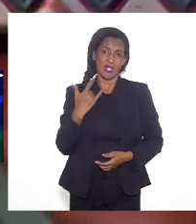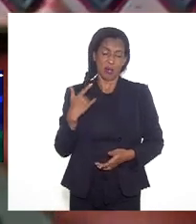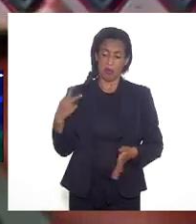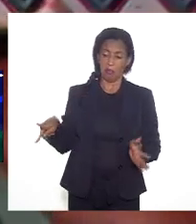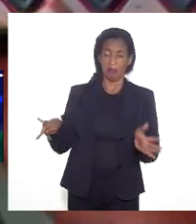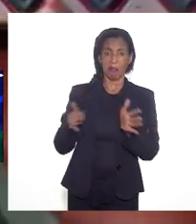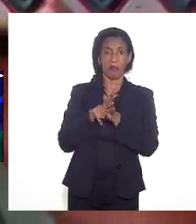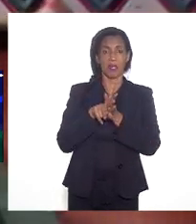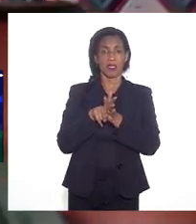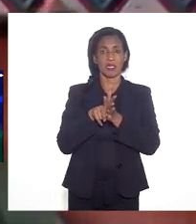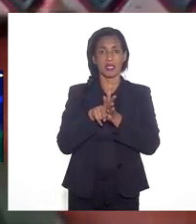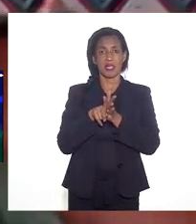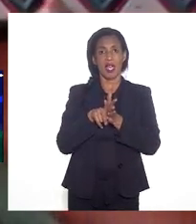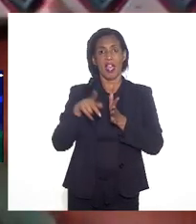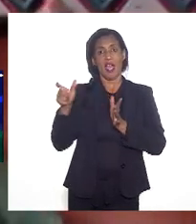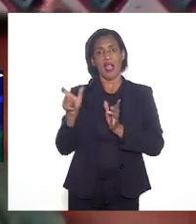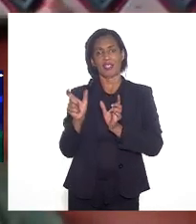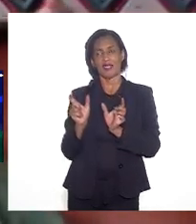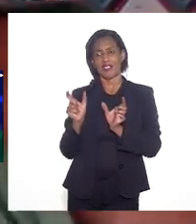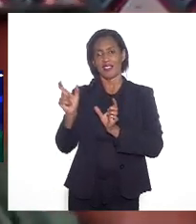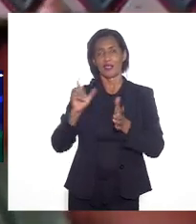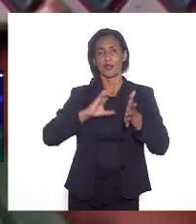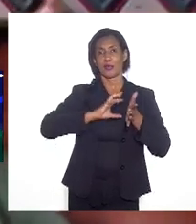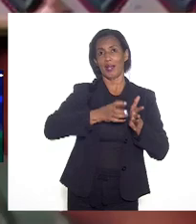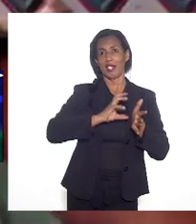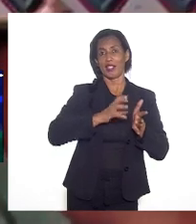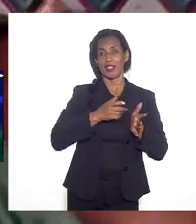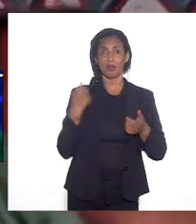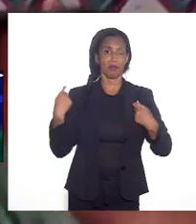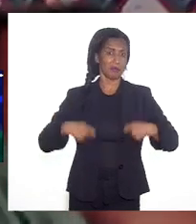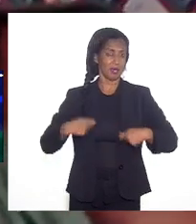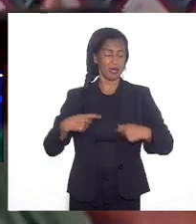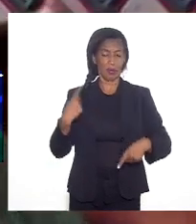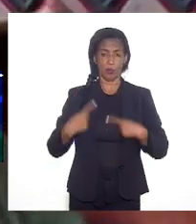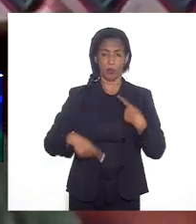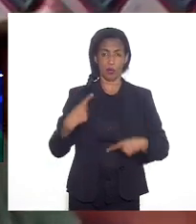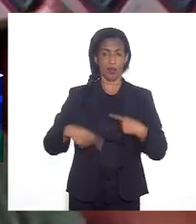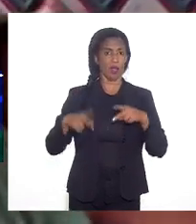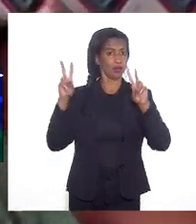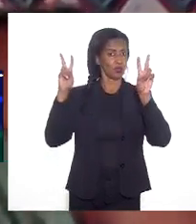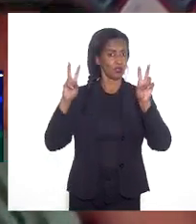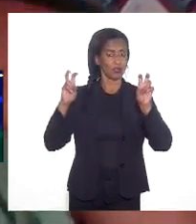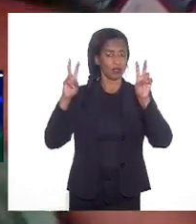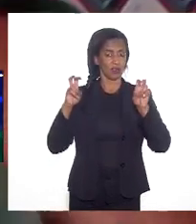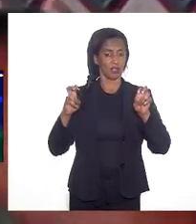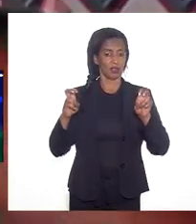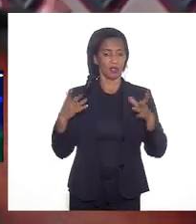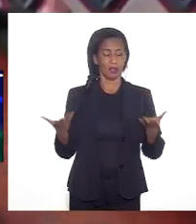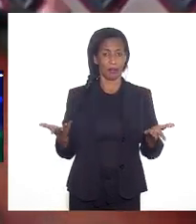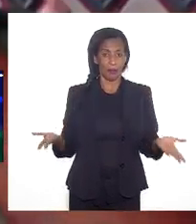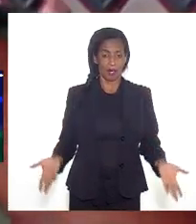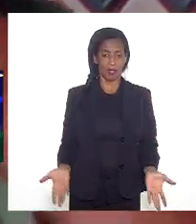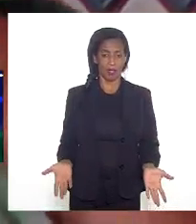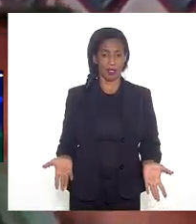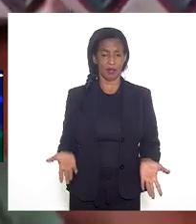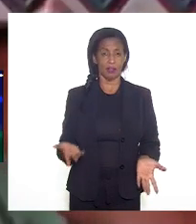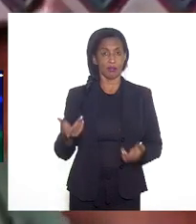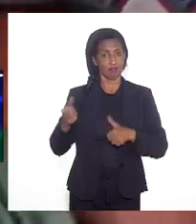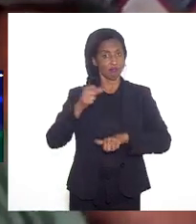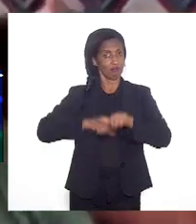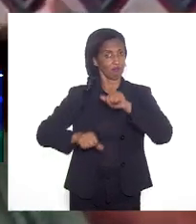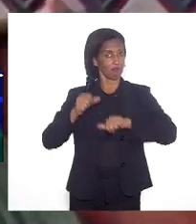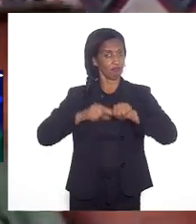pertencentes às siglas partidárias, né? E sim, devemos politizar os temas, porque para isso nos